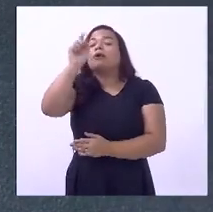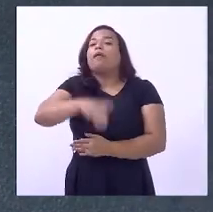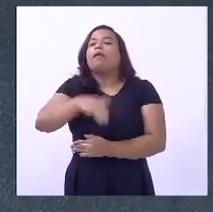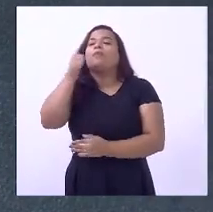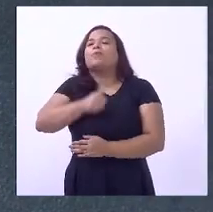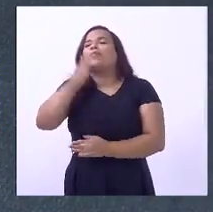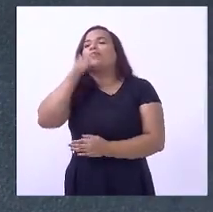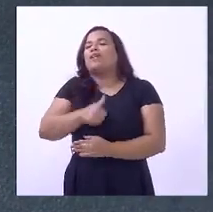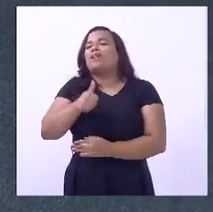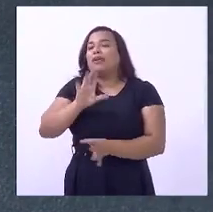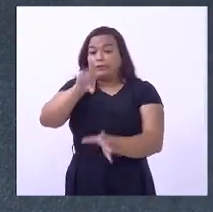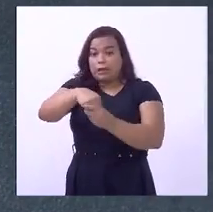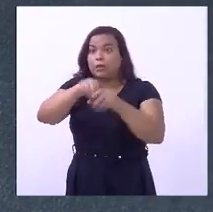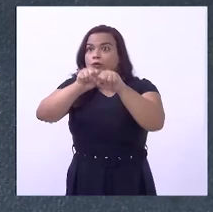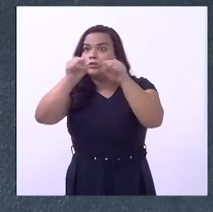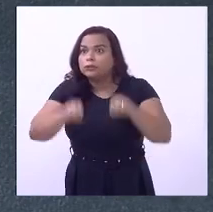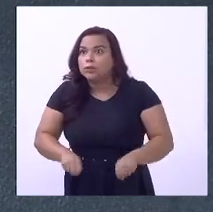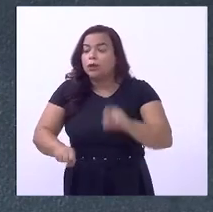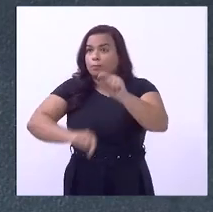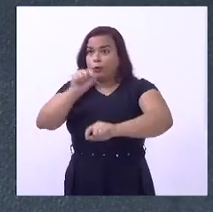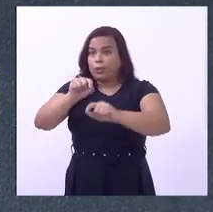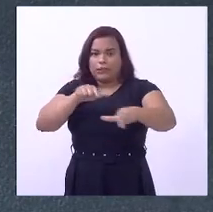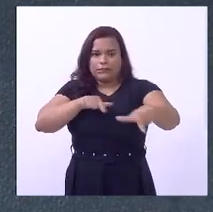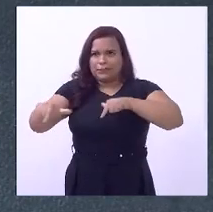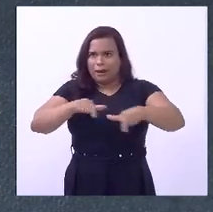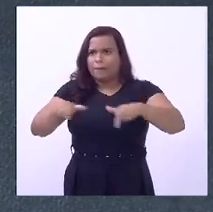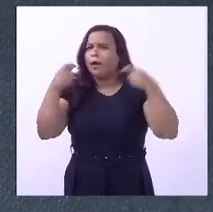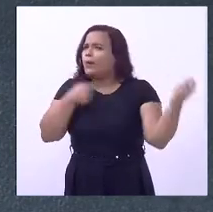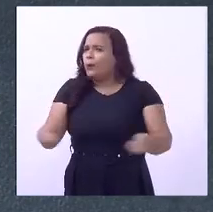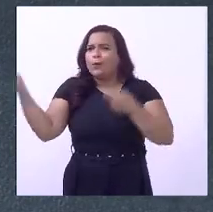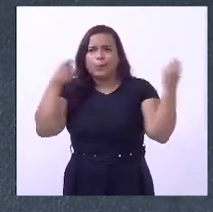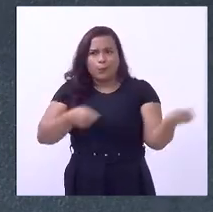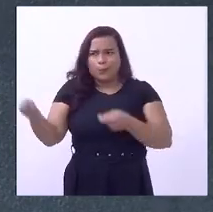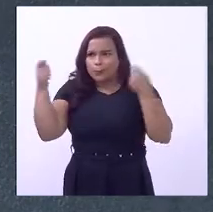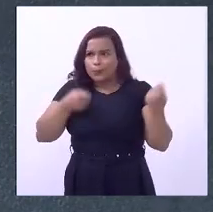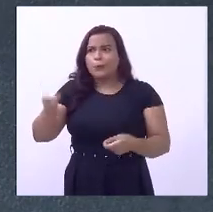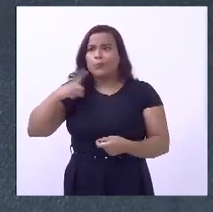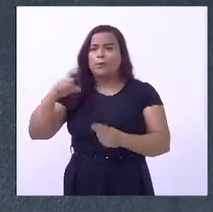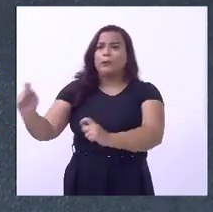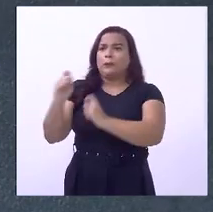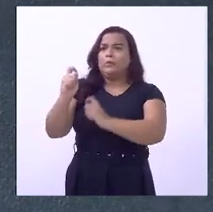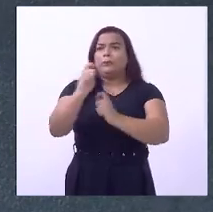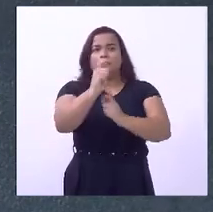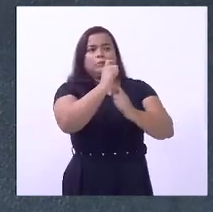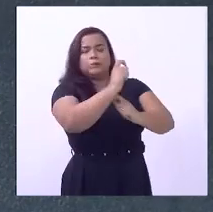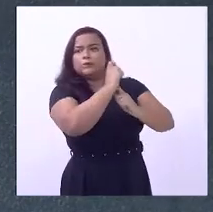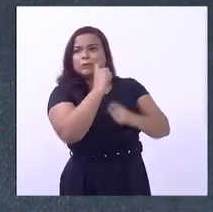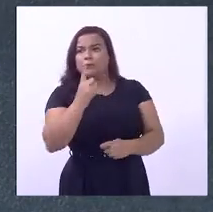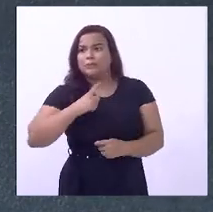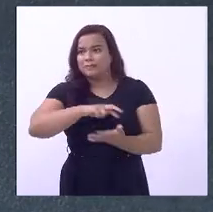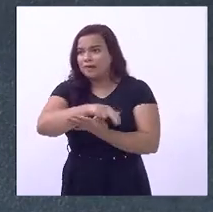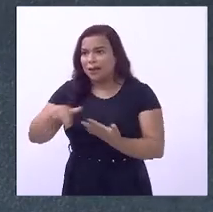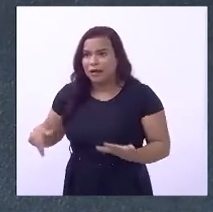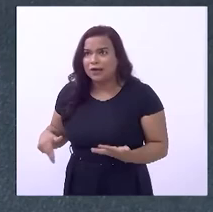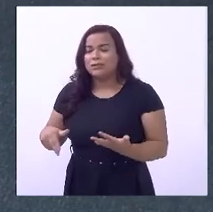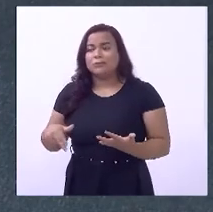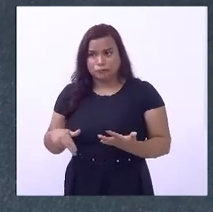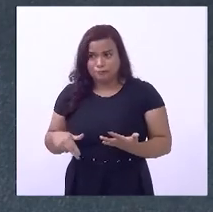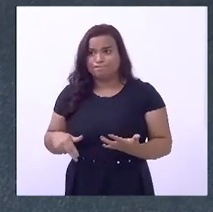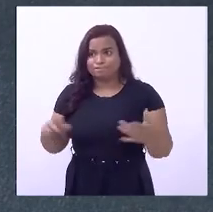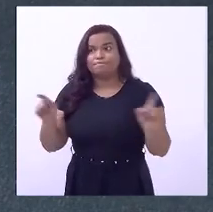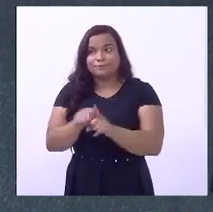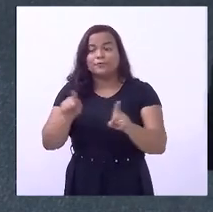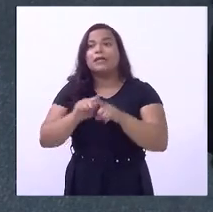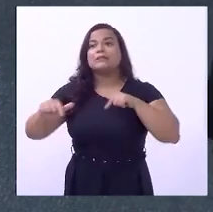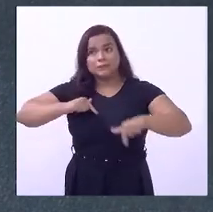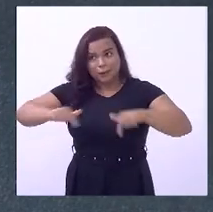num sistema em que trabalhar cotidianamente sob pressão e ainda